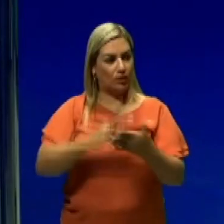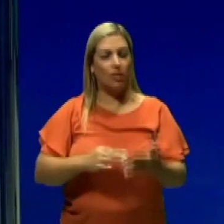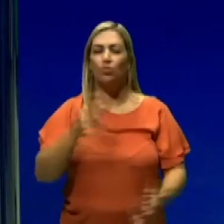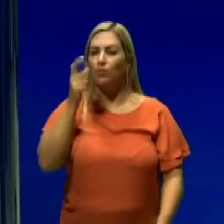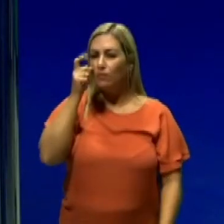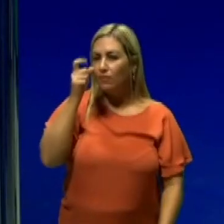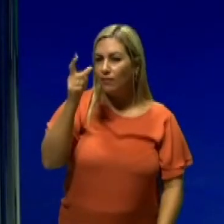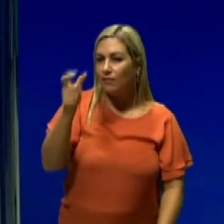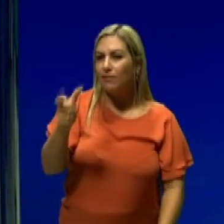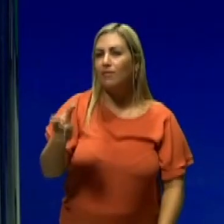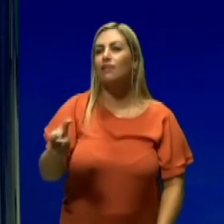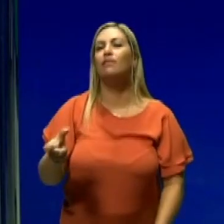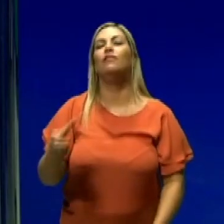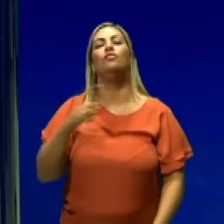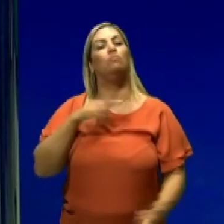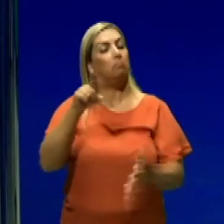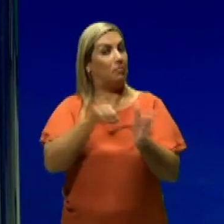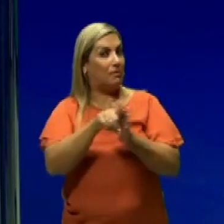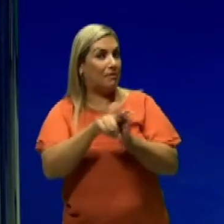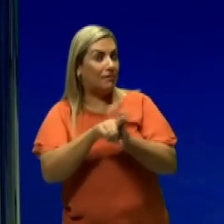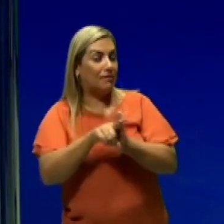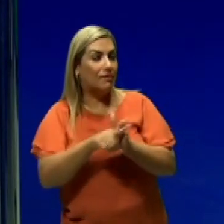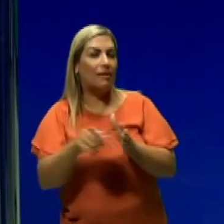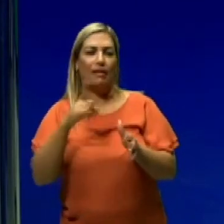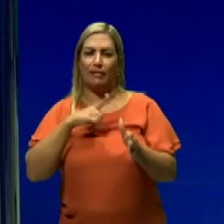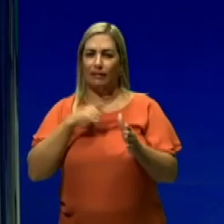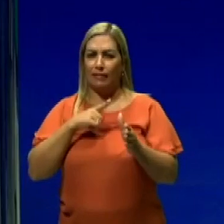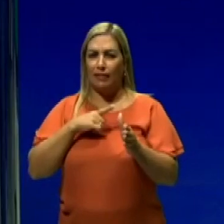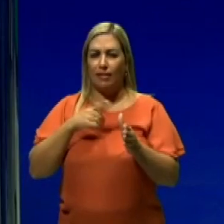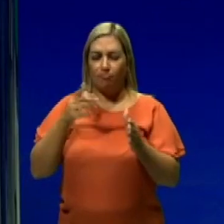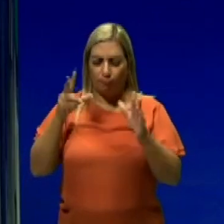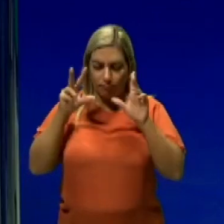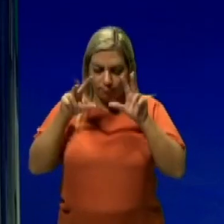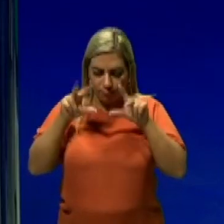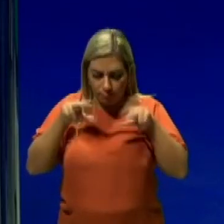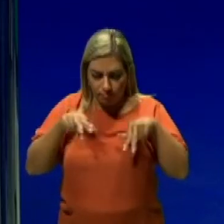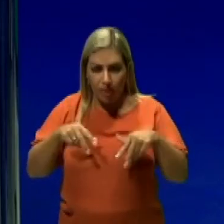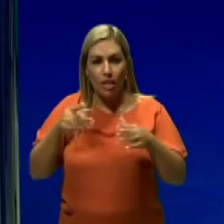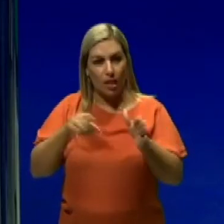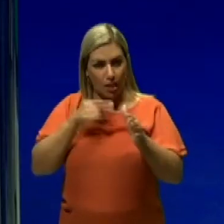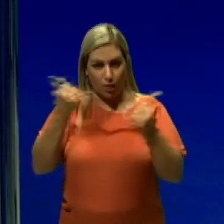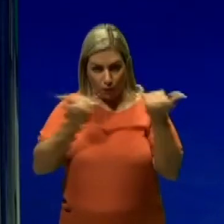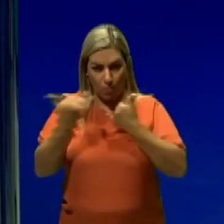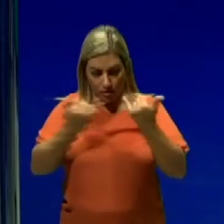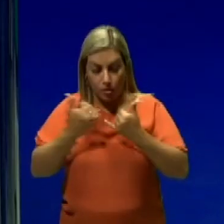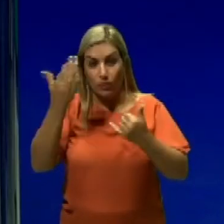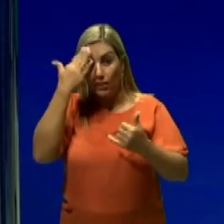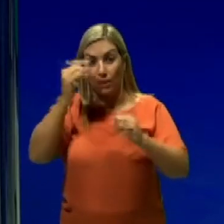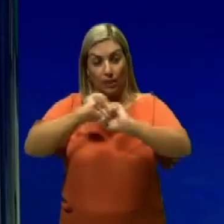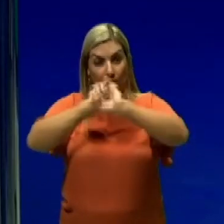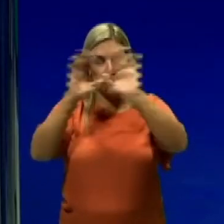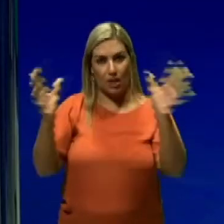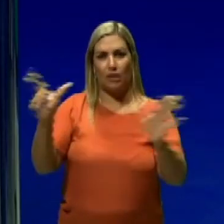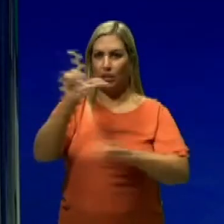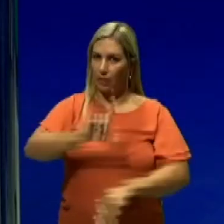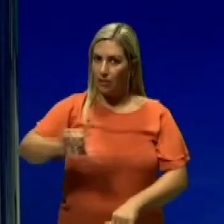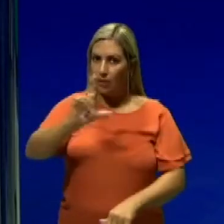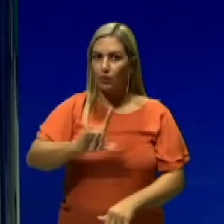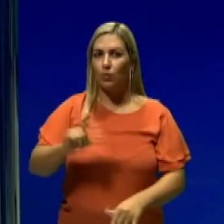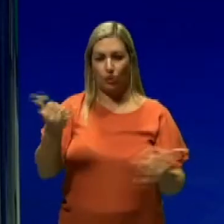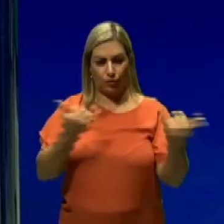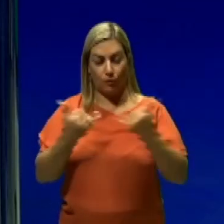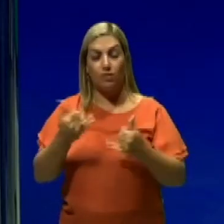texto o restante para você pesquisar para você ter acesso e para você entender que a literatura de informação